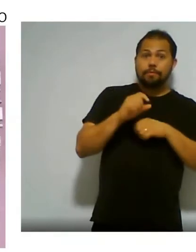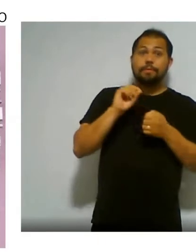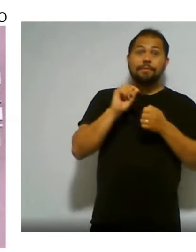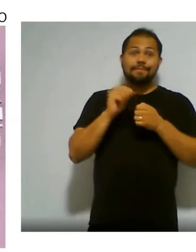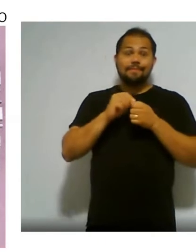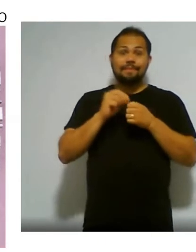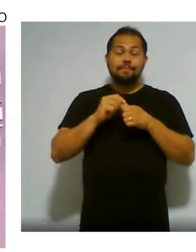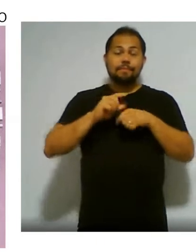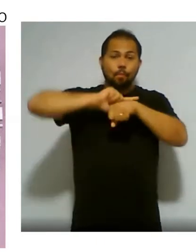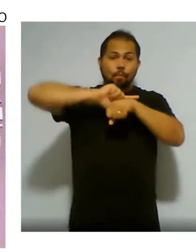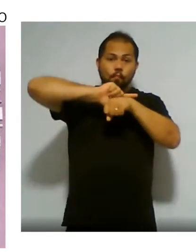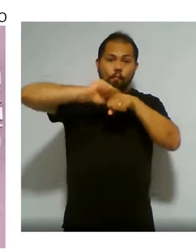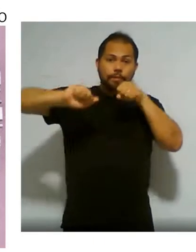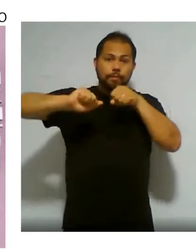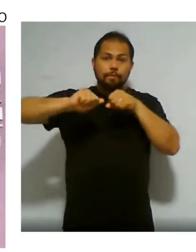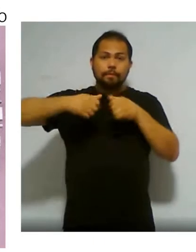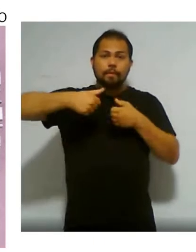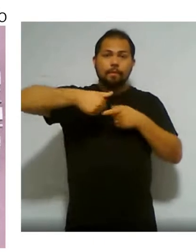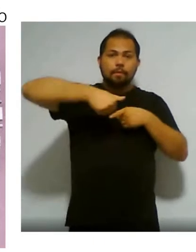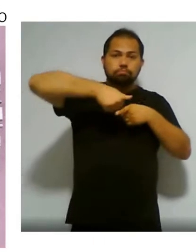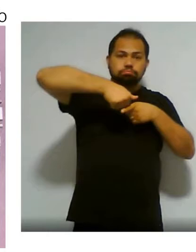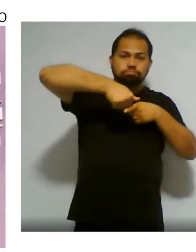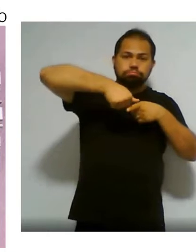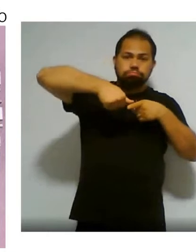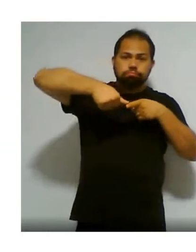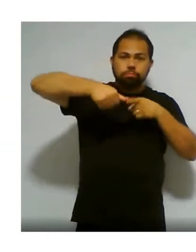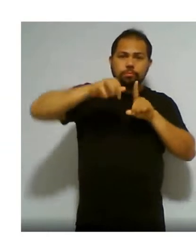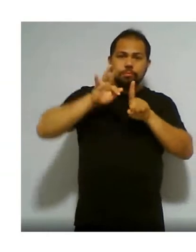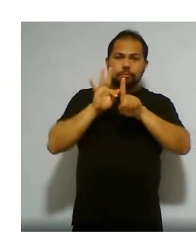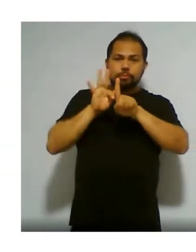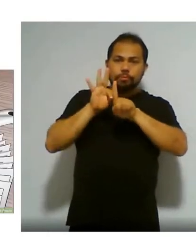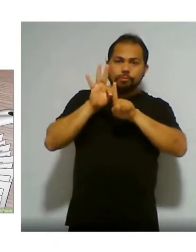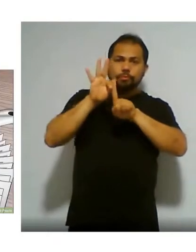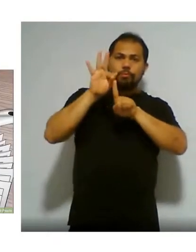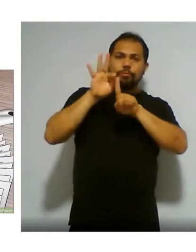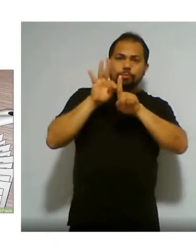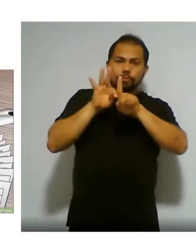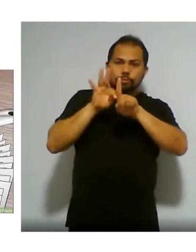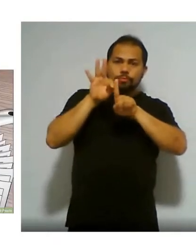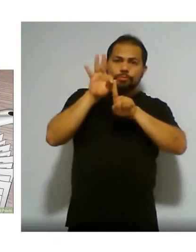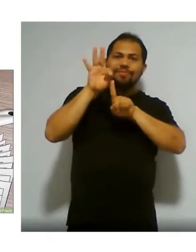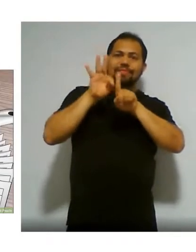se encontrava aqui em cima desse processador. Como é que a gente faz essa limpeza?